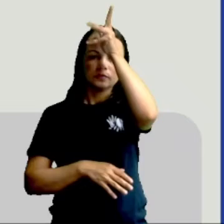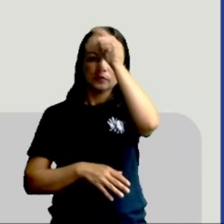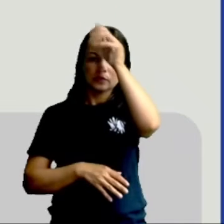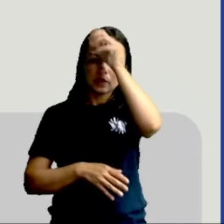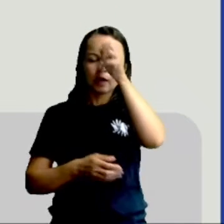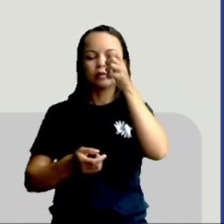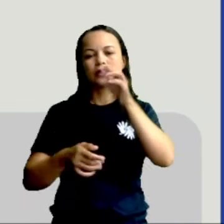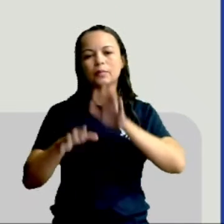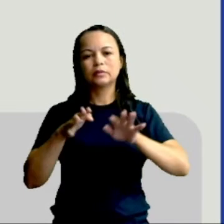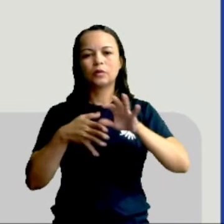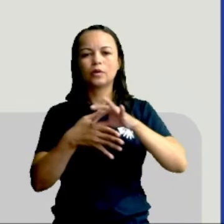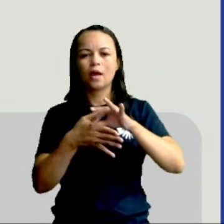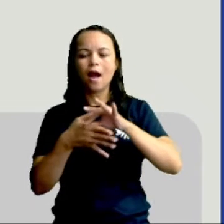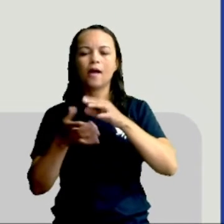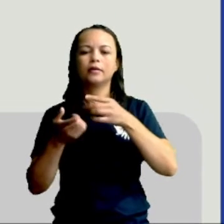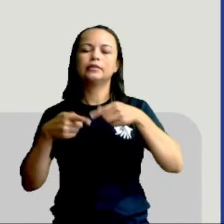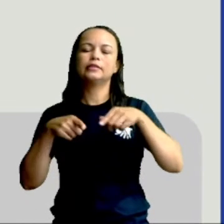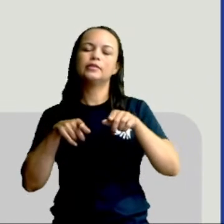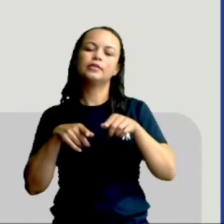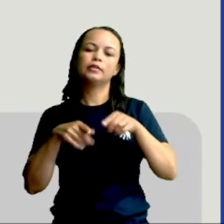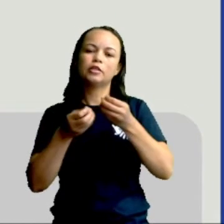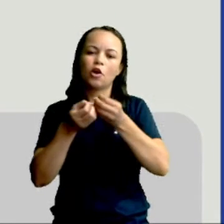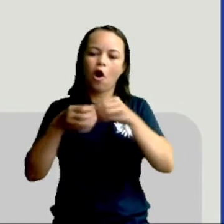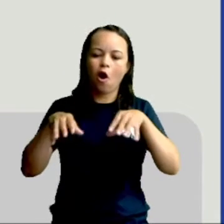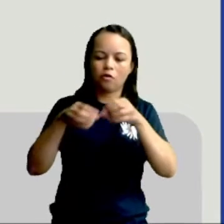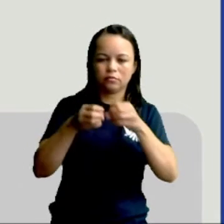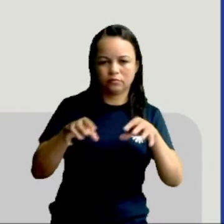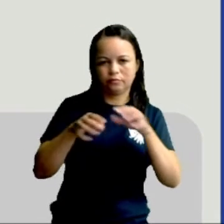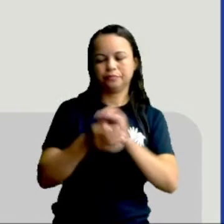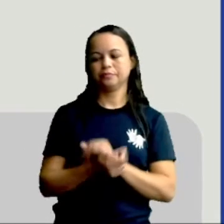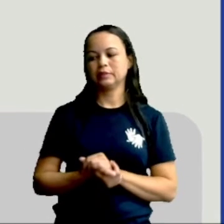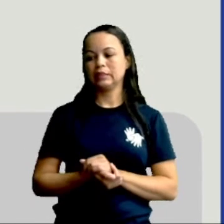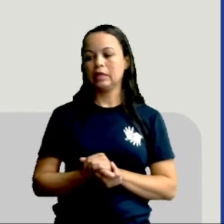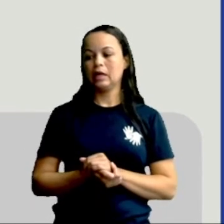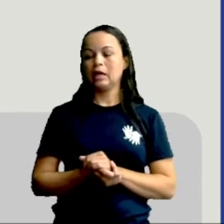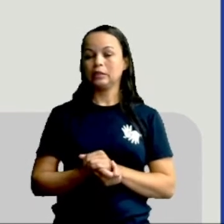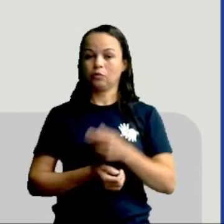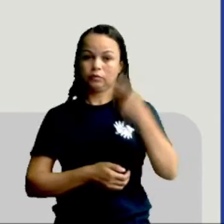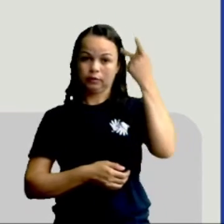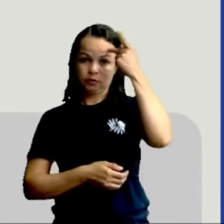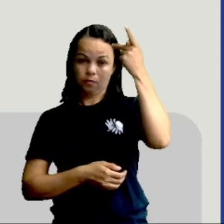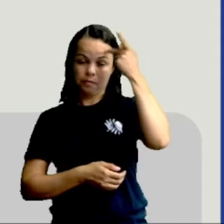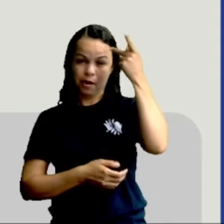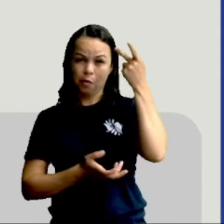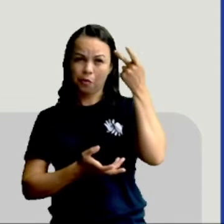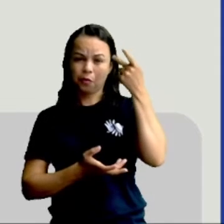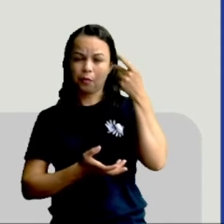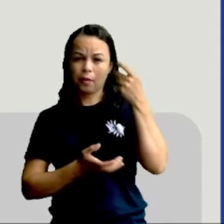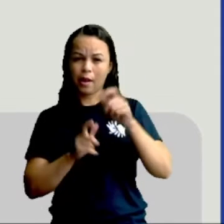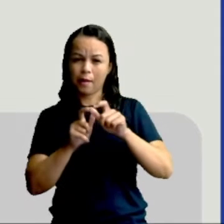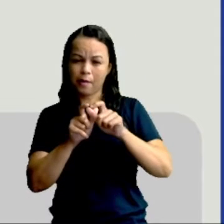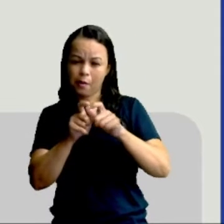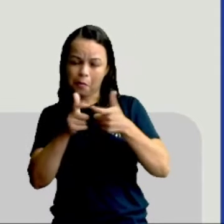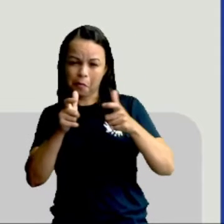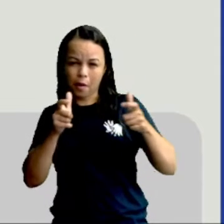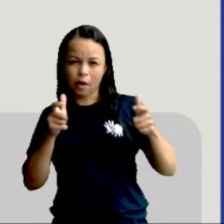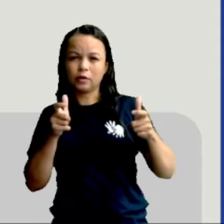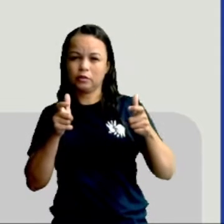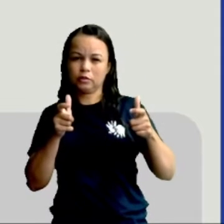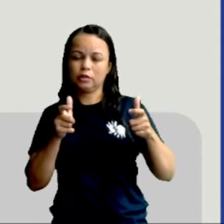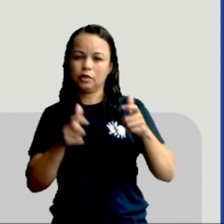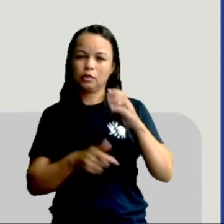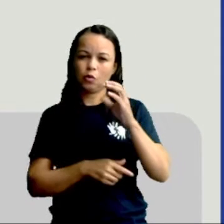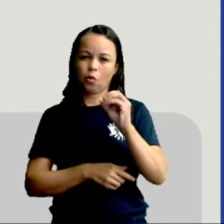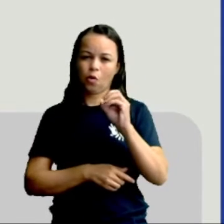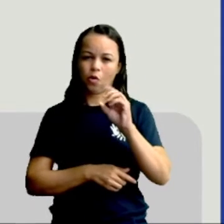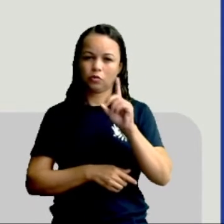e de ovos. Atende-se a esse tipo de atividade, São Paulo é a maior criadora de codornas